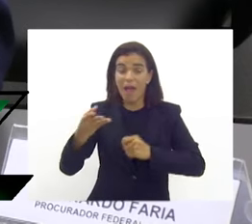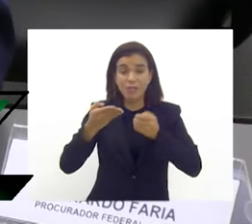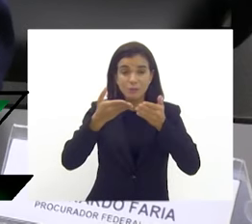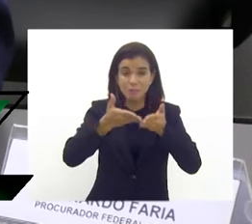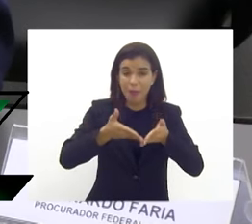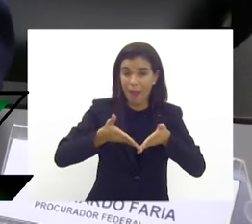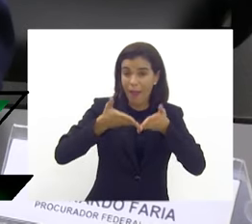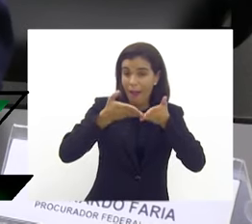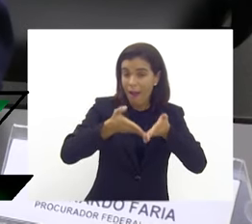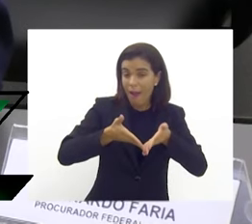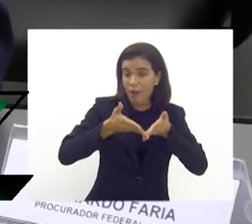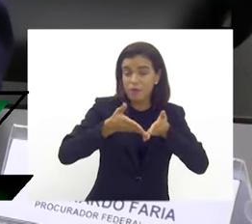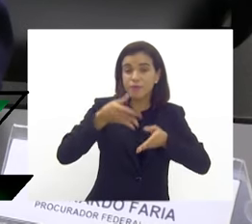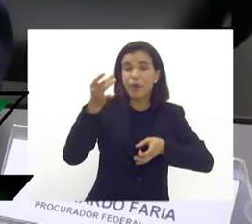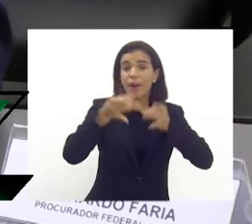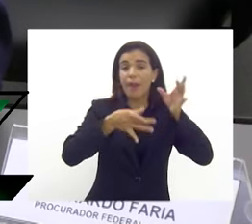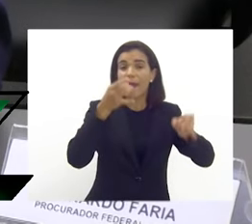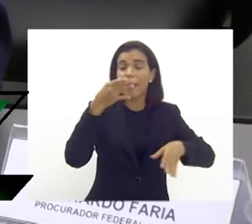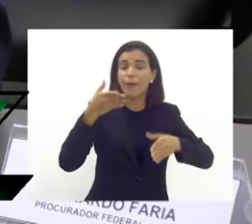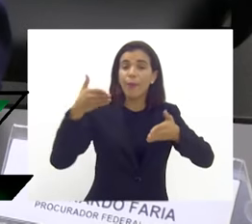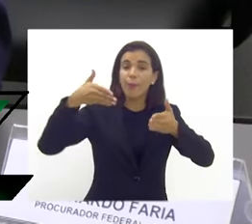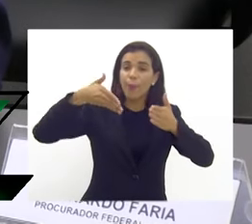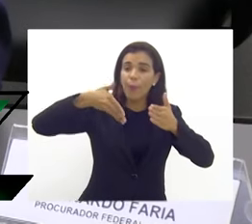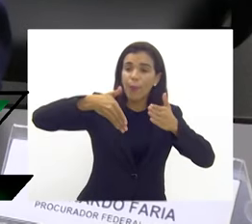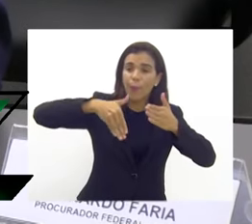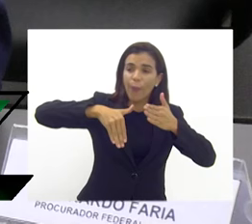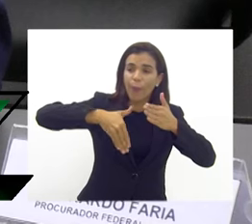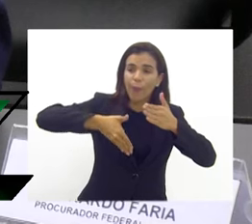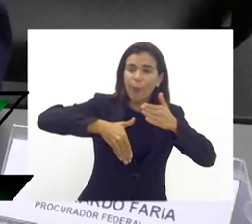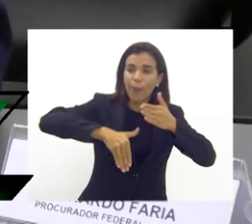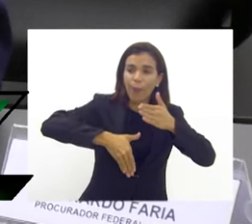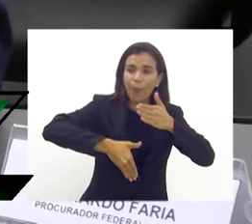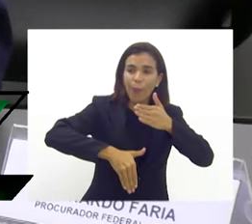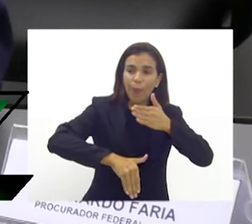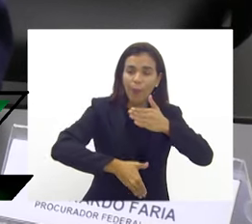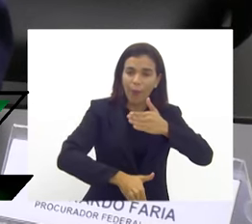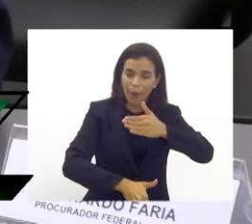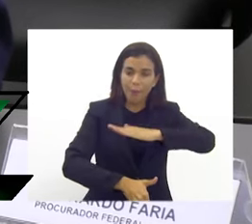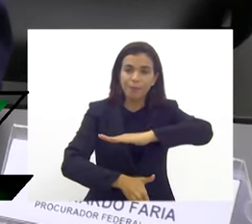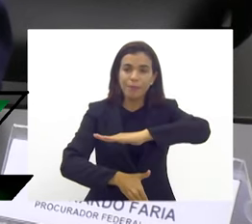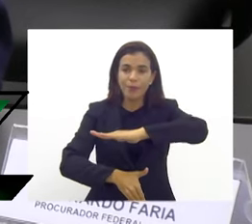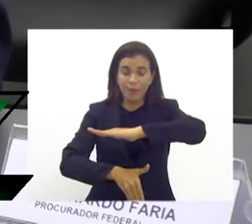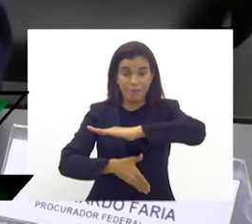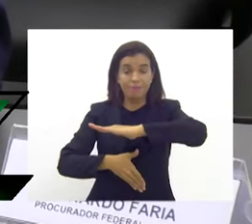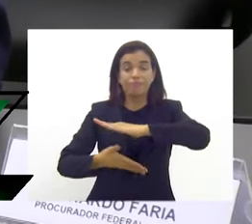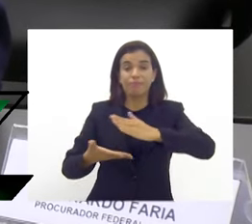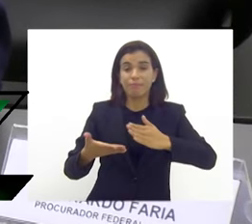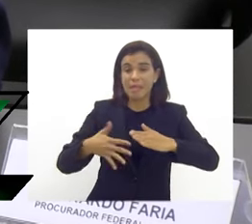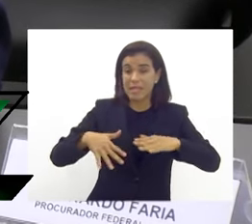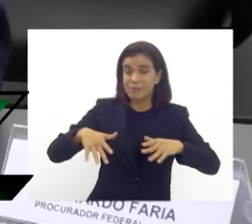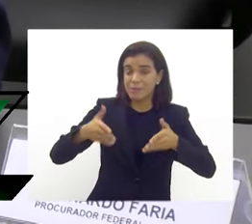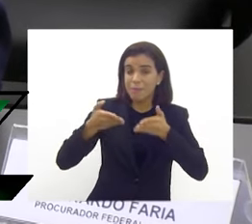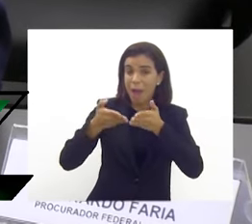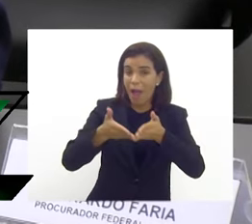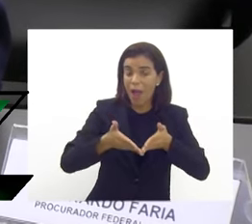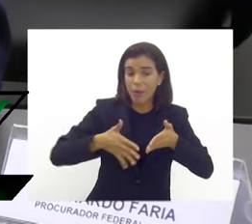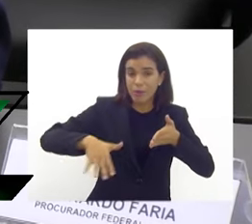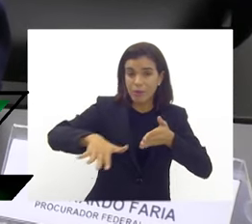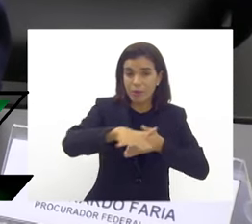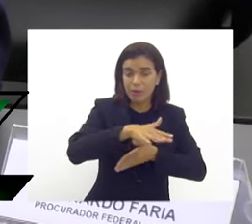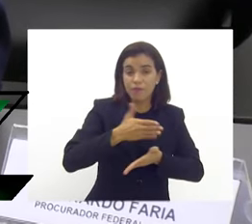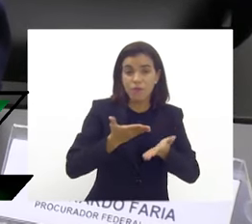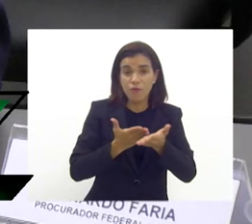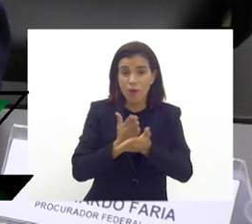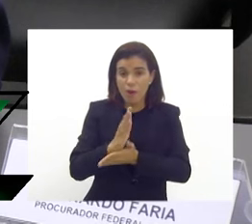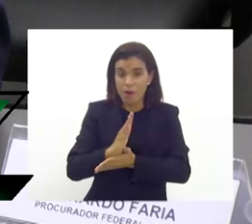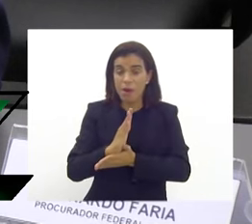prejudicou o funcionamento do porto eh do do daquela circulação daquela região E aí foi aprovado